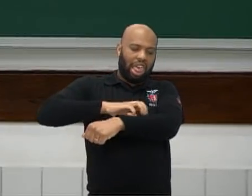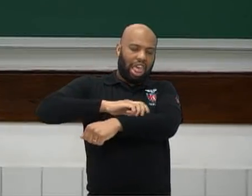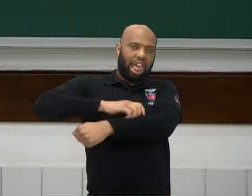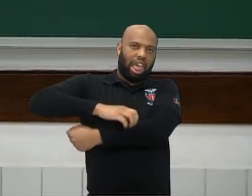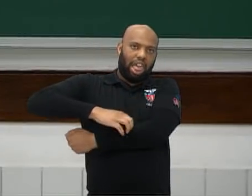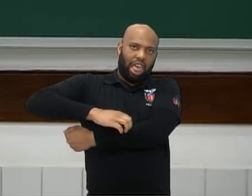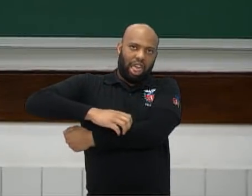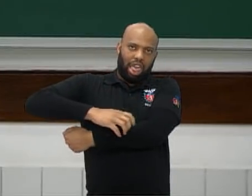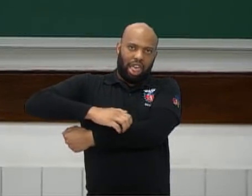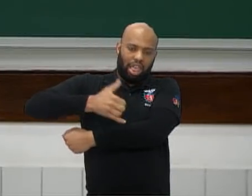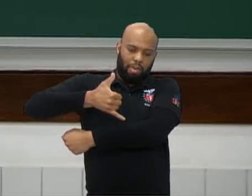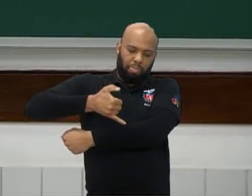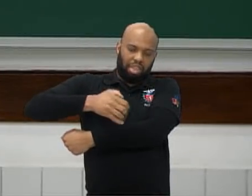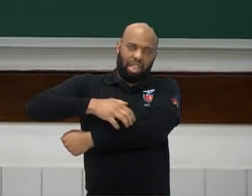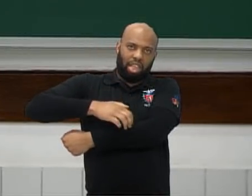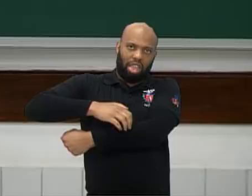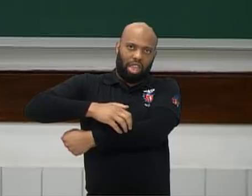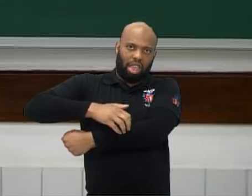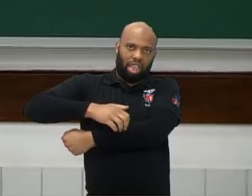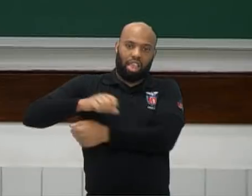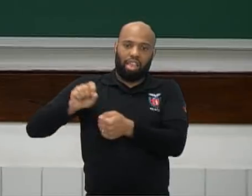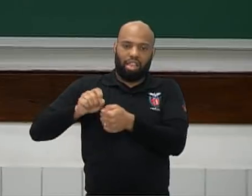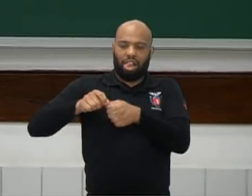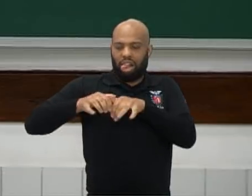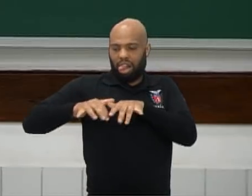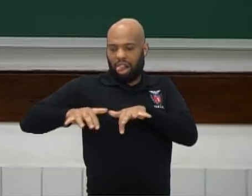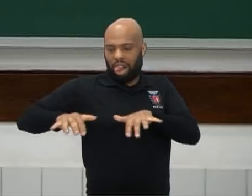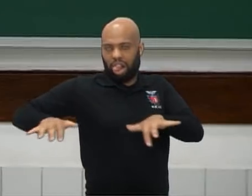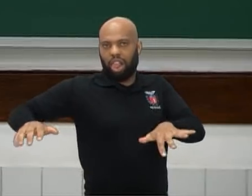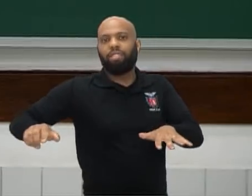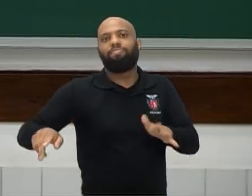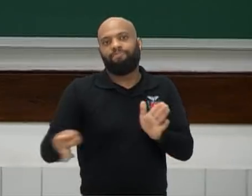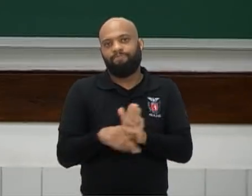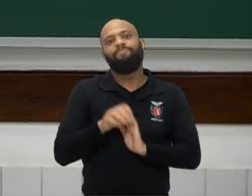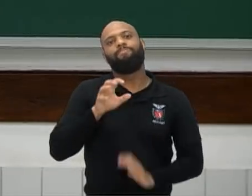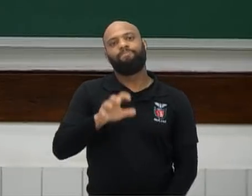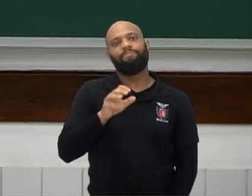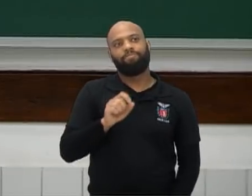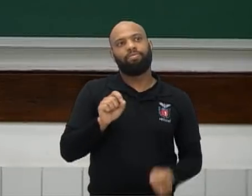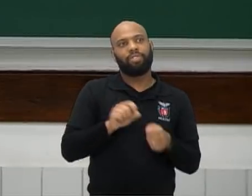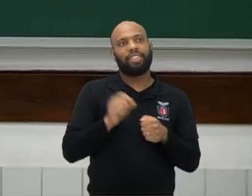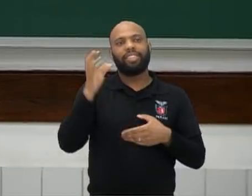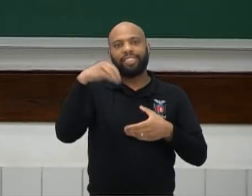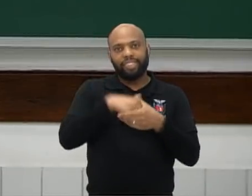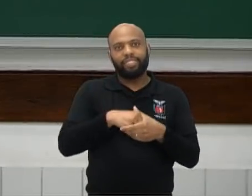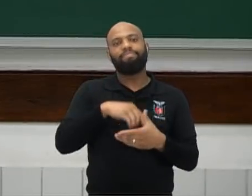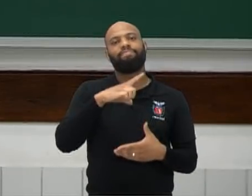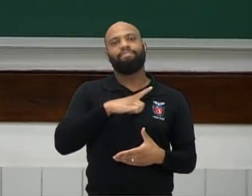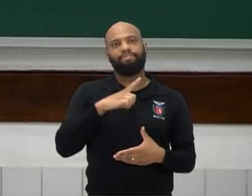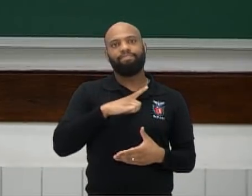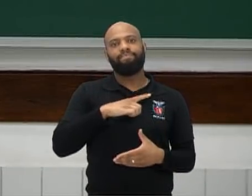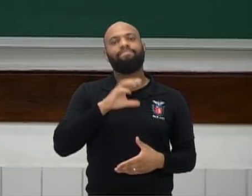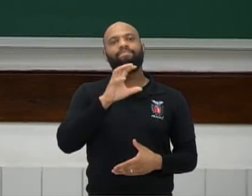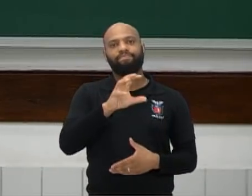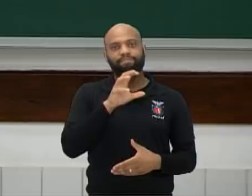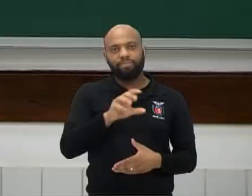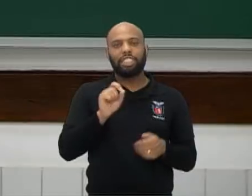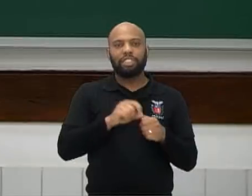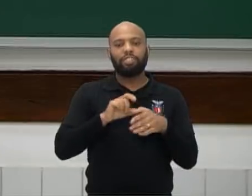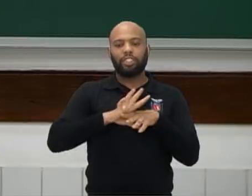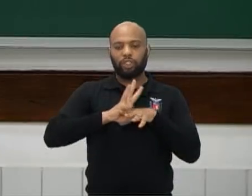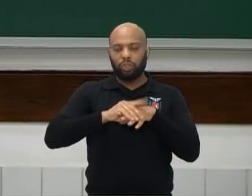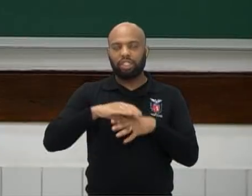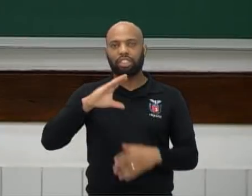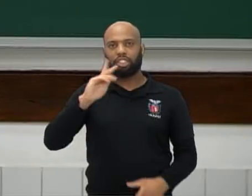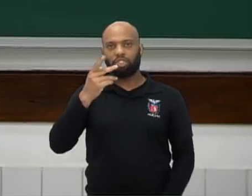patinhas e acaba contaminando aquela feridinha com as suas fezes. E as suas fezes contêm o protozoário Trypanosoma cruzi, que causa a doença